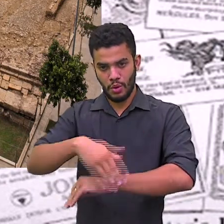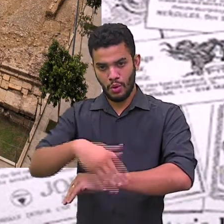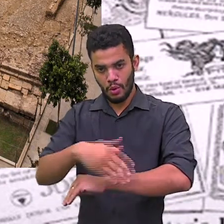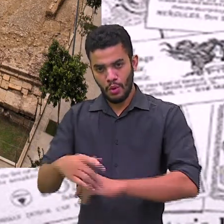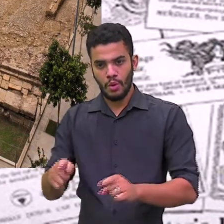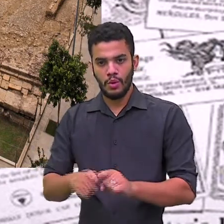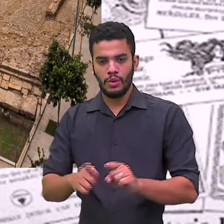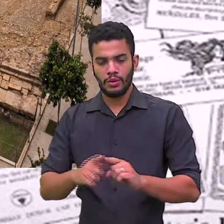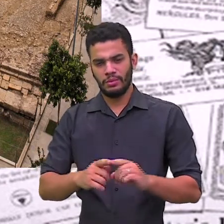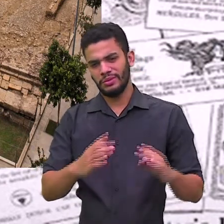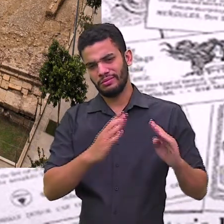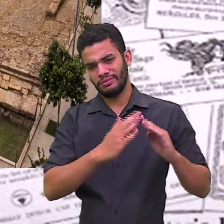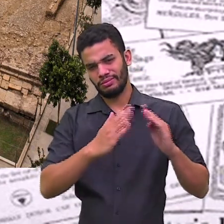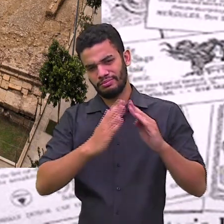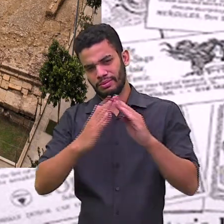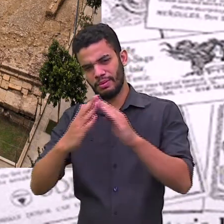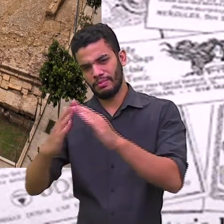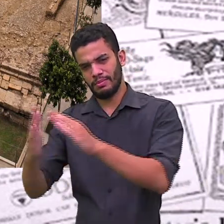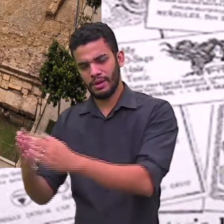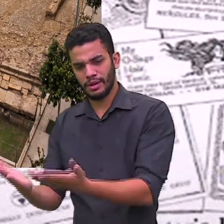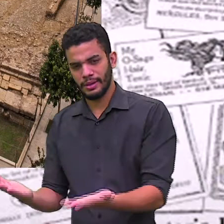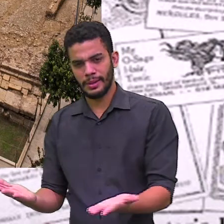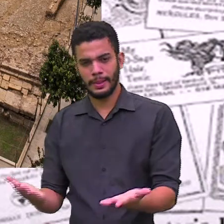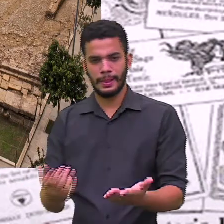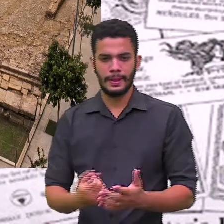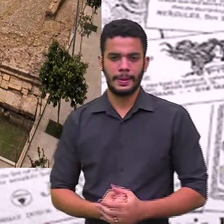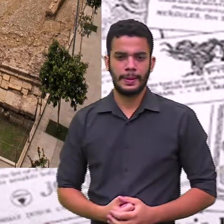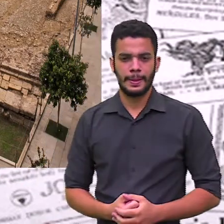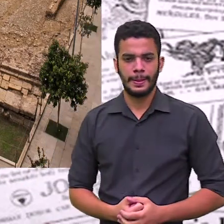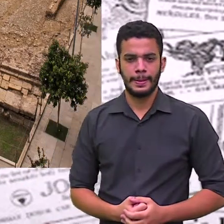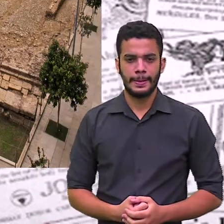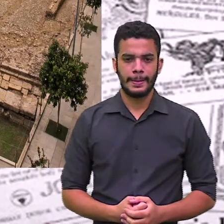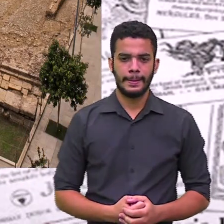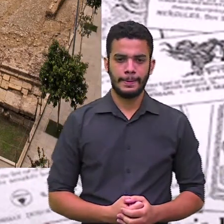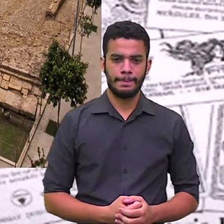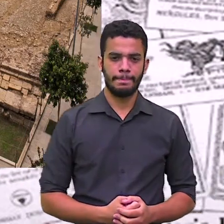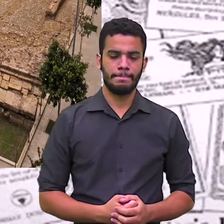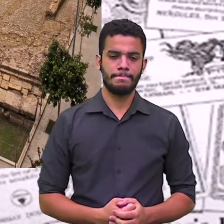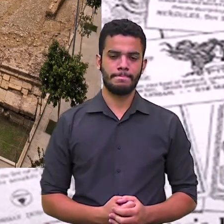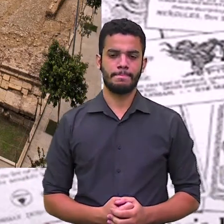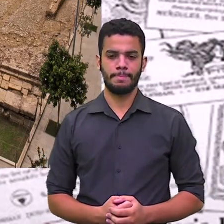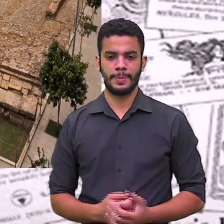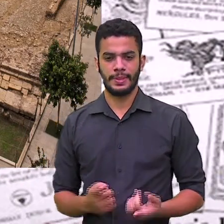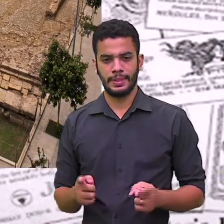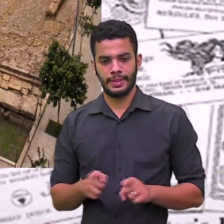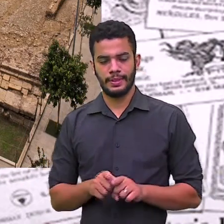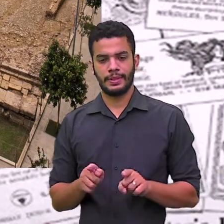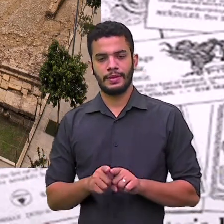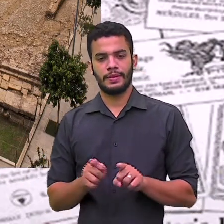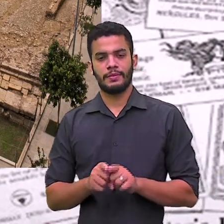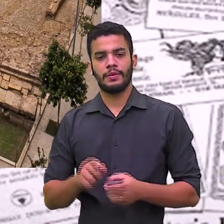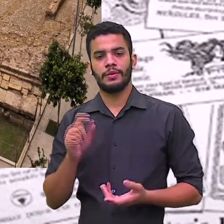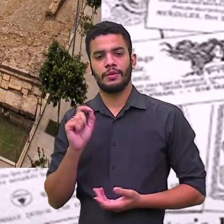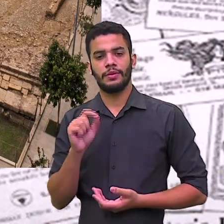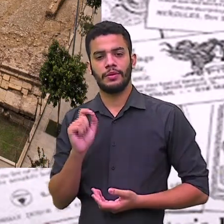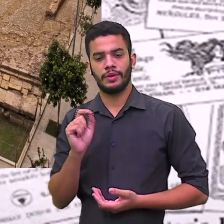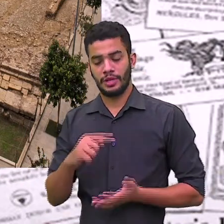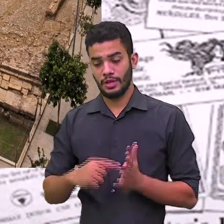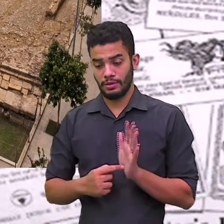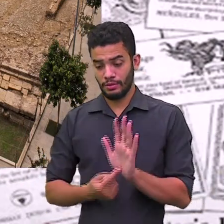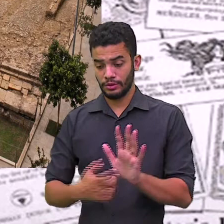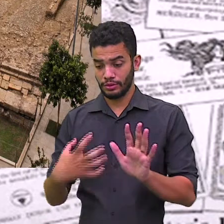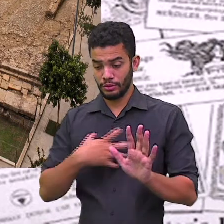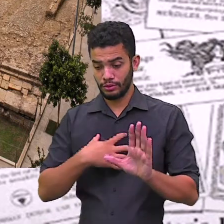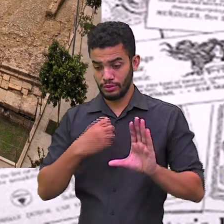um investimento para passar ali os VLTs e também para dar uma característica